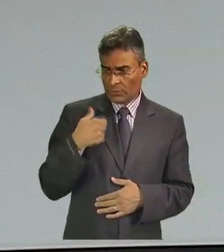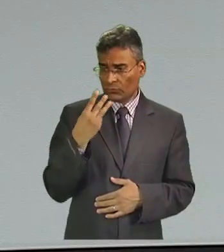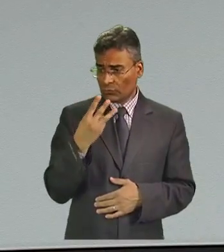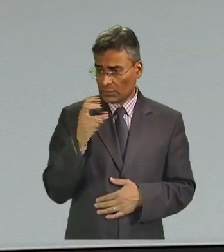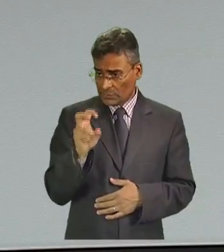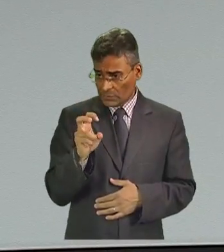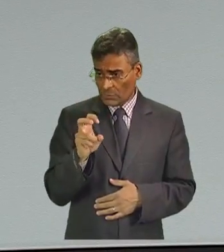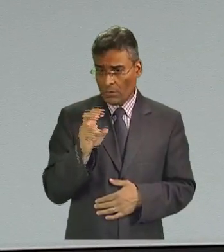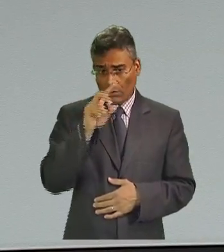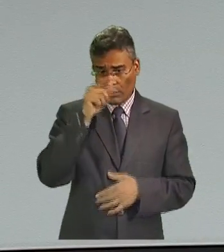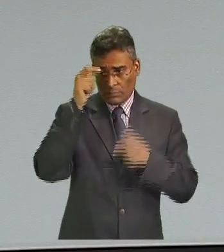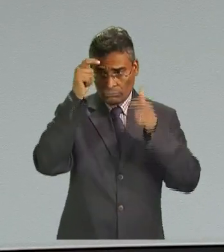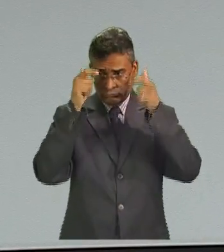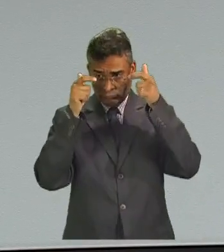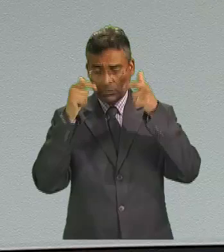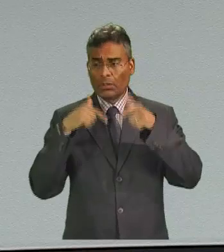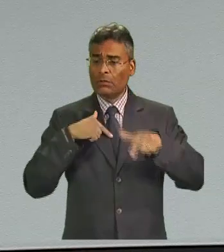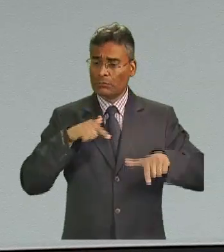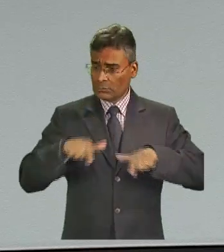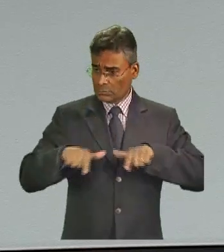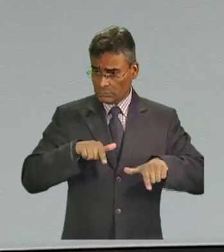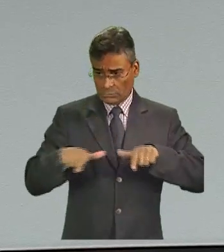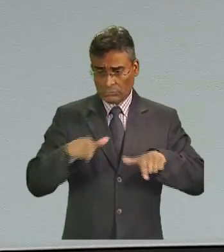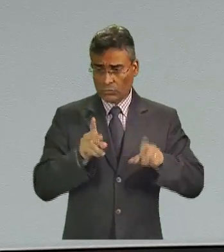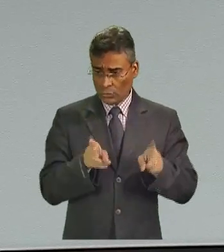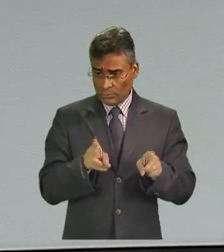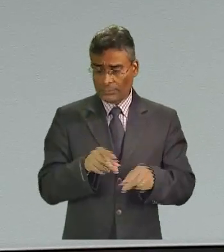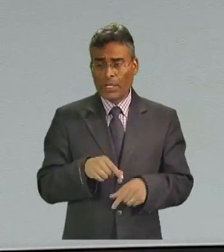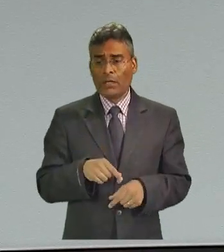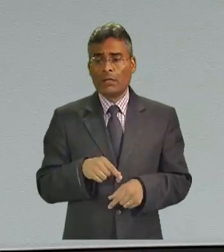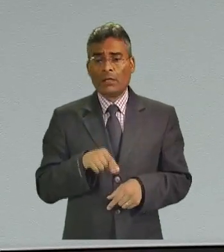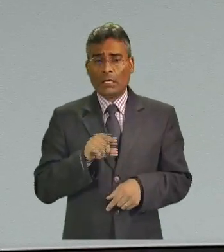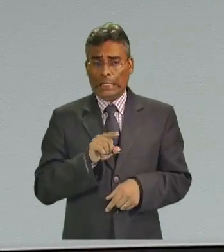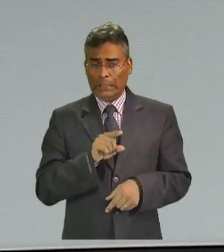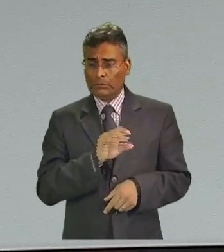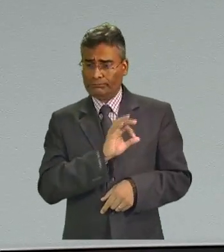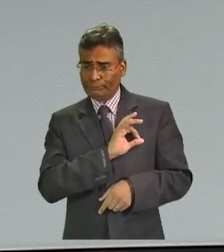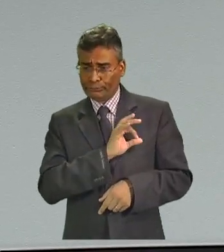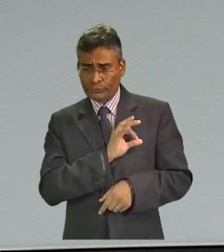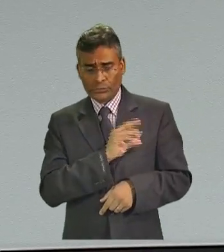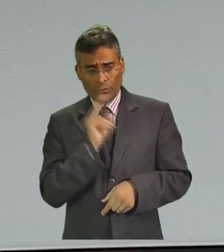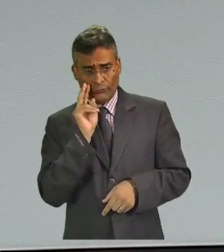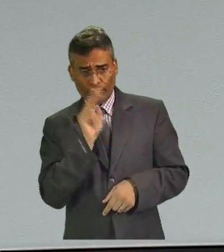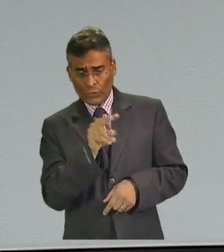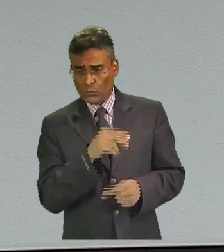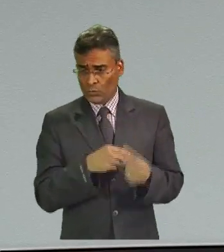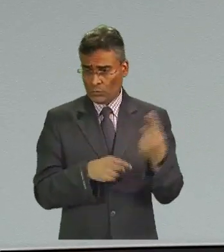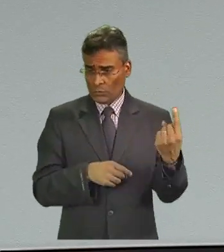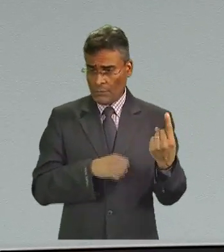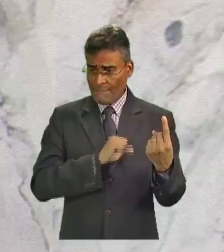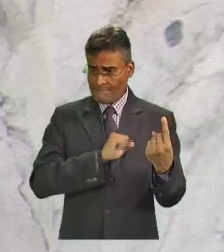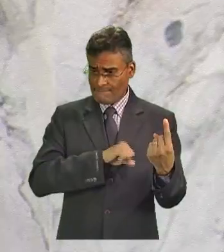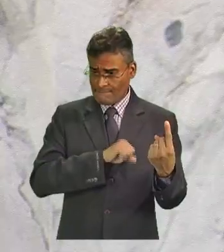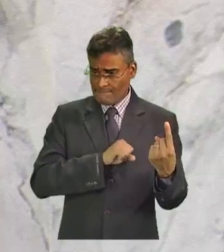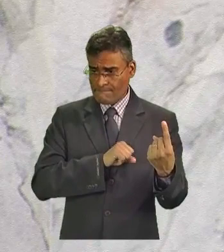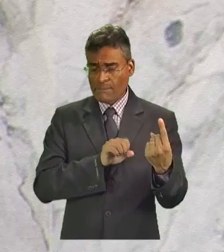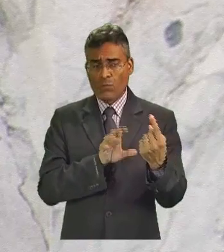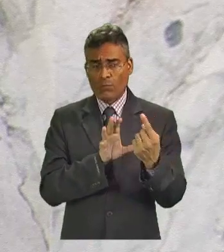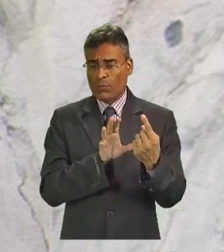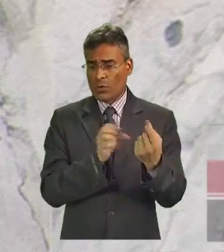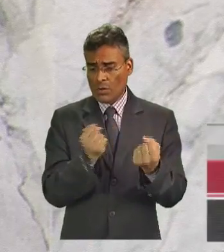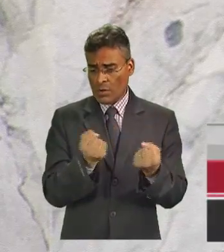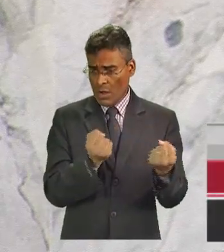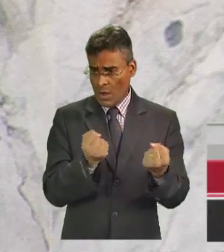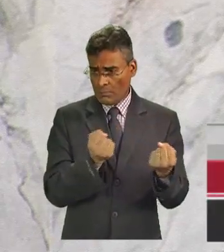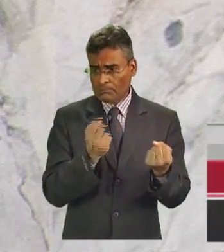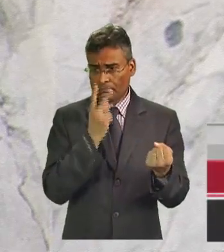anos, que estava de serviço, e quando ele, com outros policiais, tentava efetuar a prisão de um criminoso que estava com um veículo com